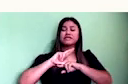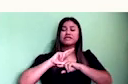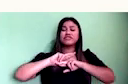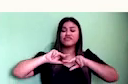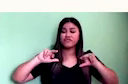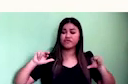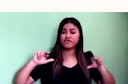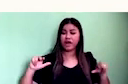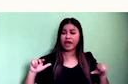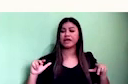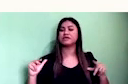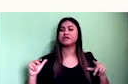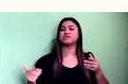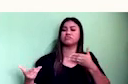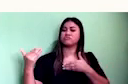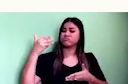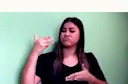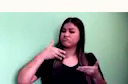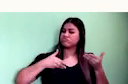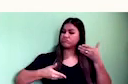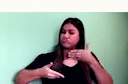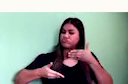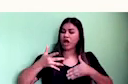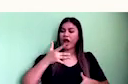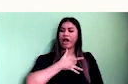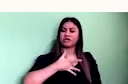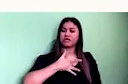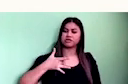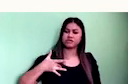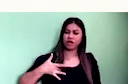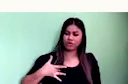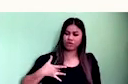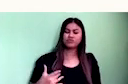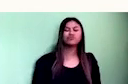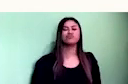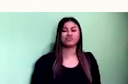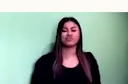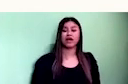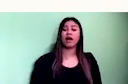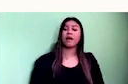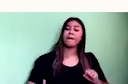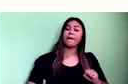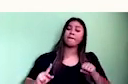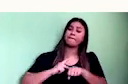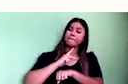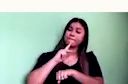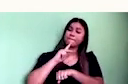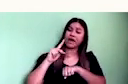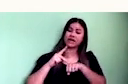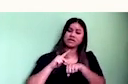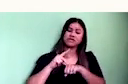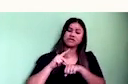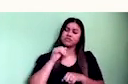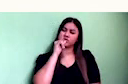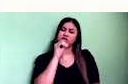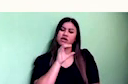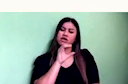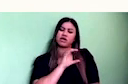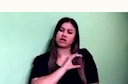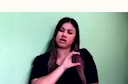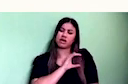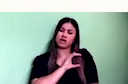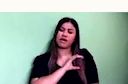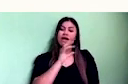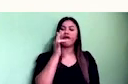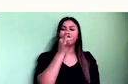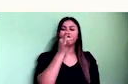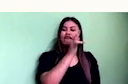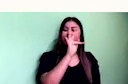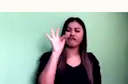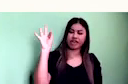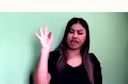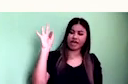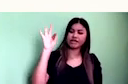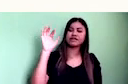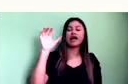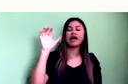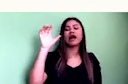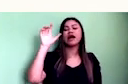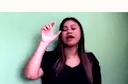de saúde. Tá? Então, é muito importante. E países mais desenvolvidos, Canadá, França e Alemanha, também fazem